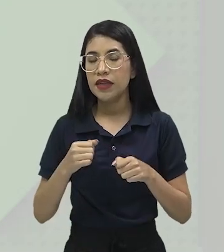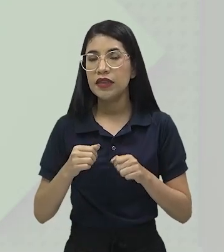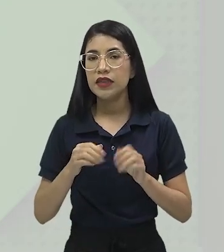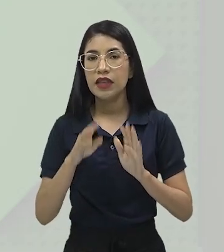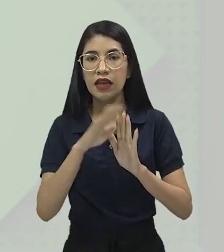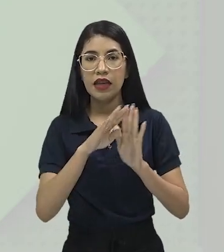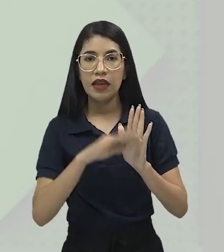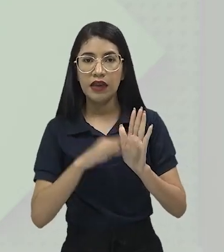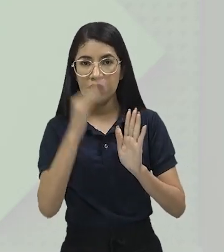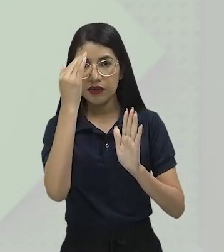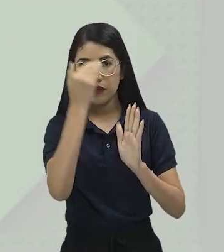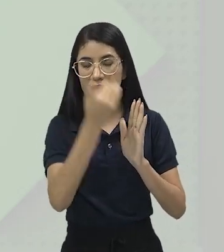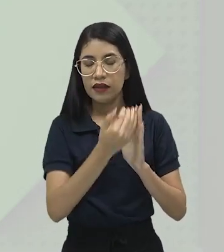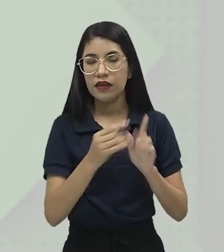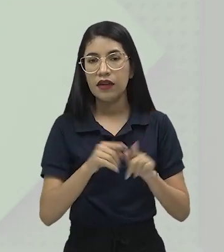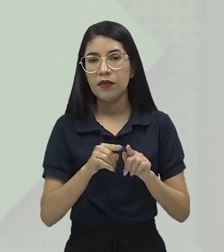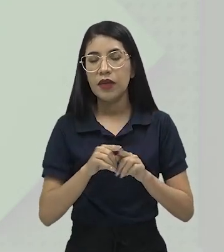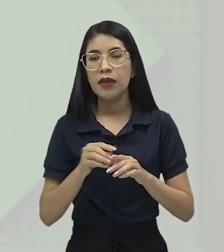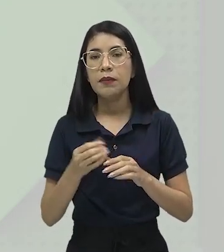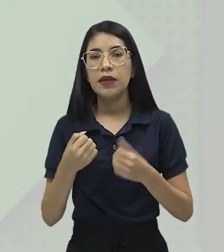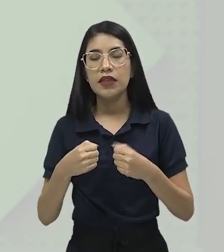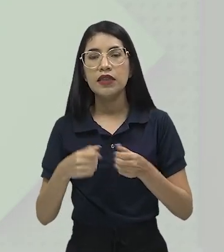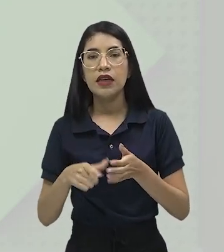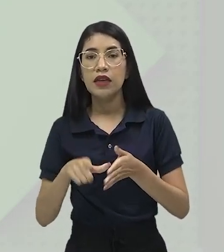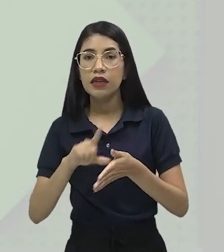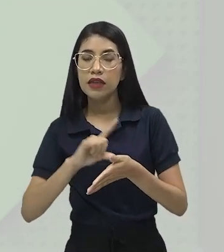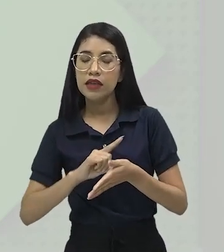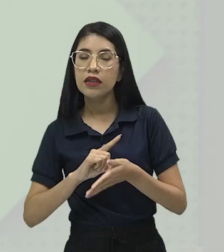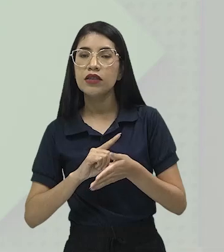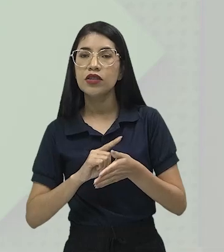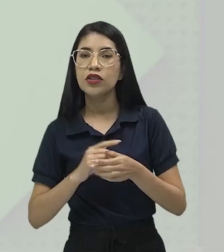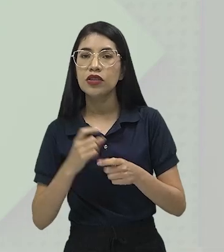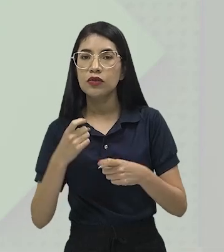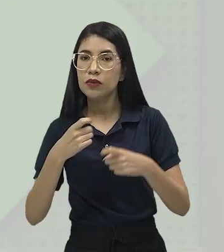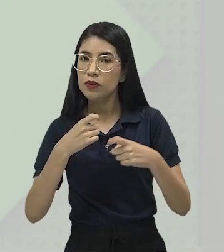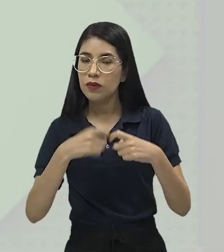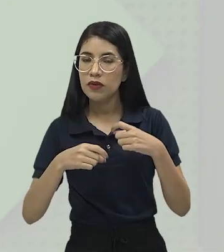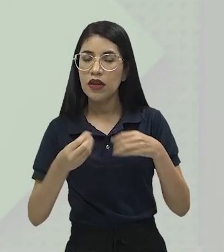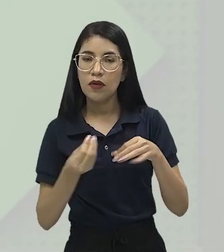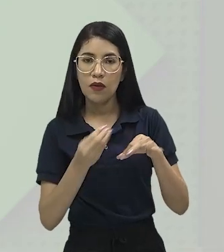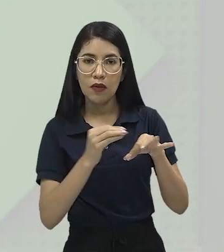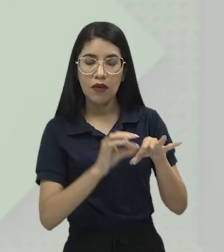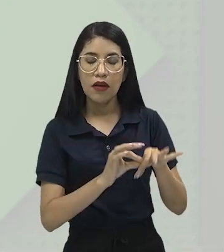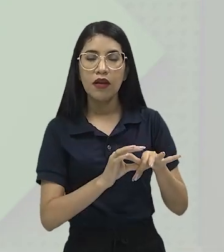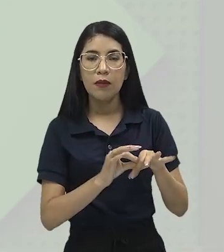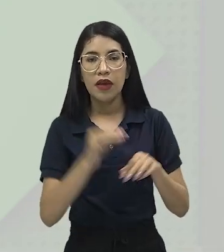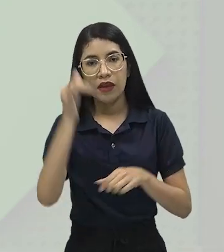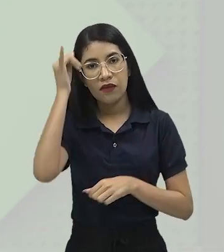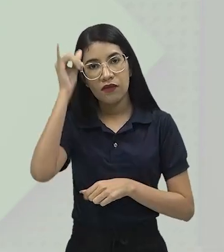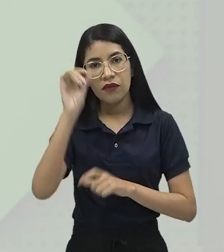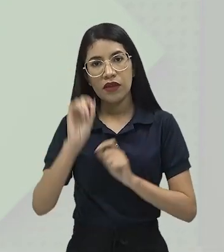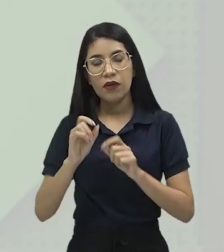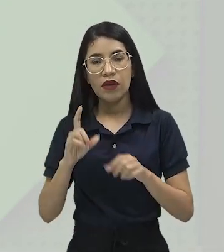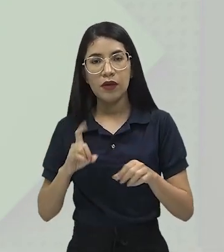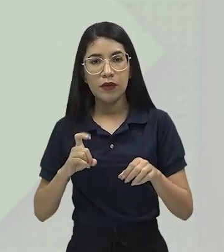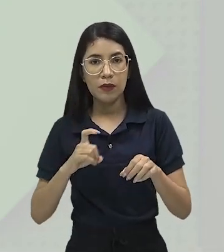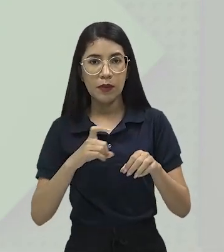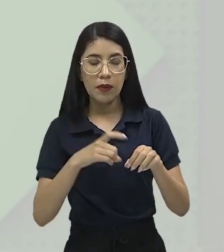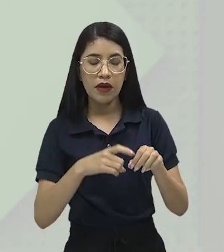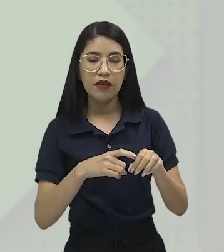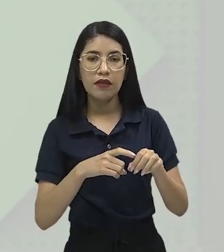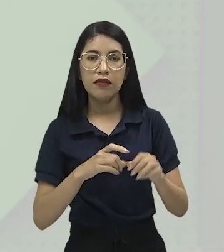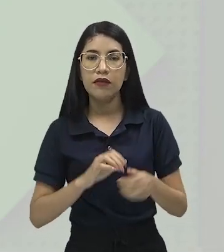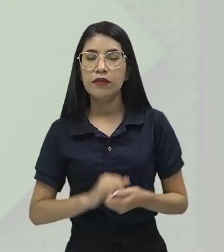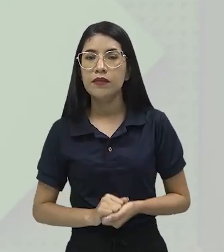algumas regras, que seja introduzido algumas horas antes da relação sexual para impedir, né, que esses espermatozoides